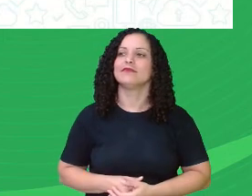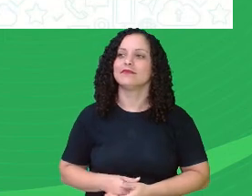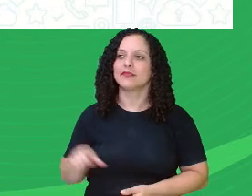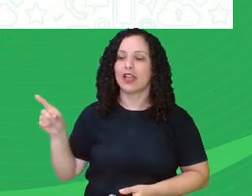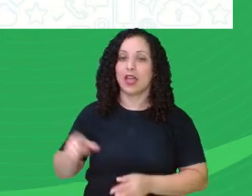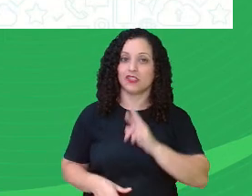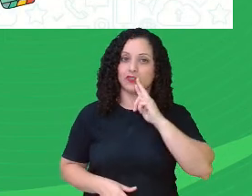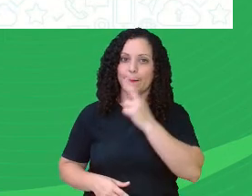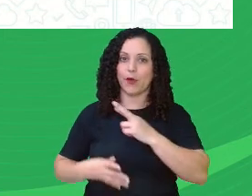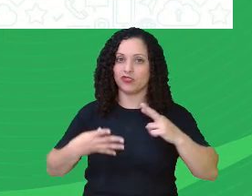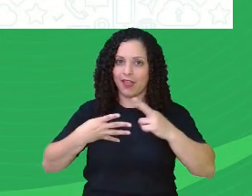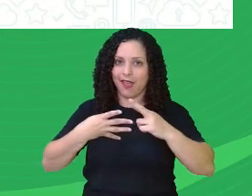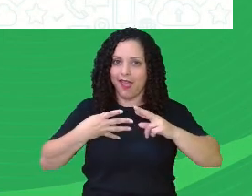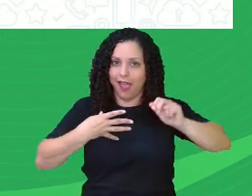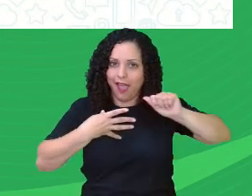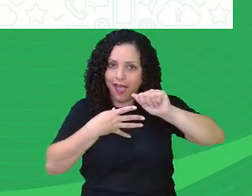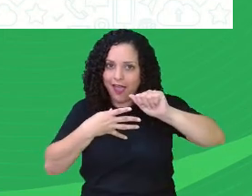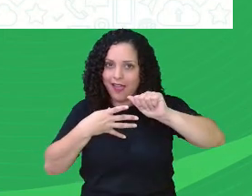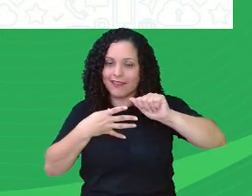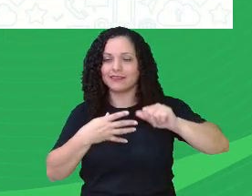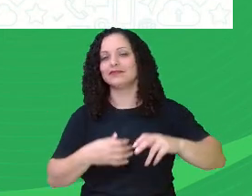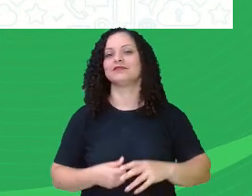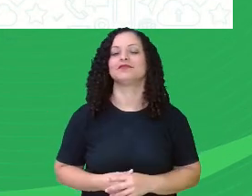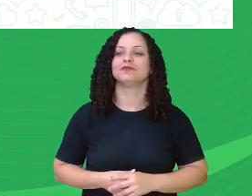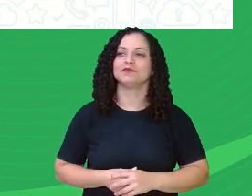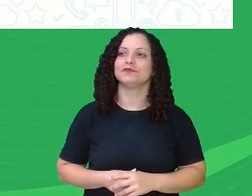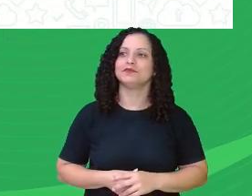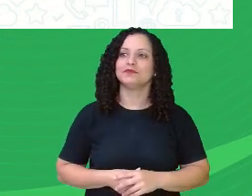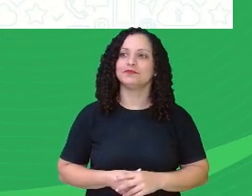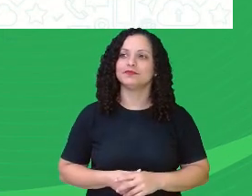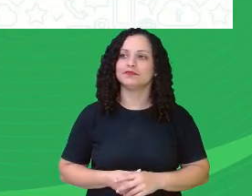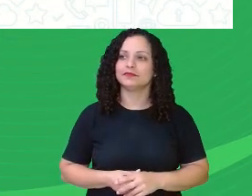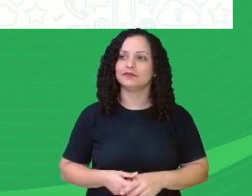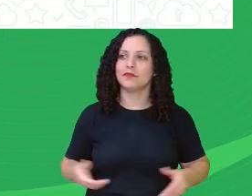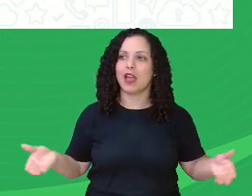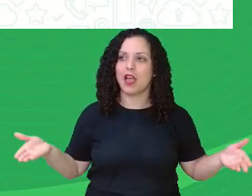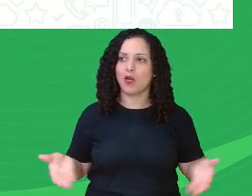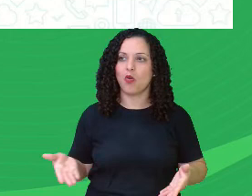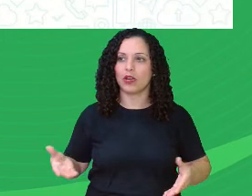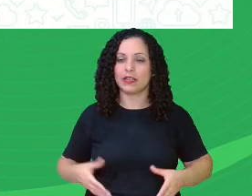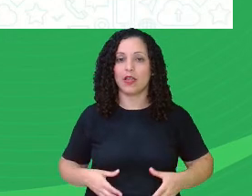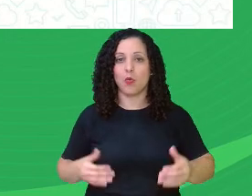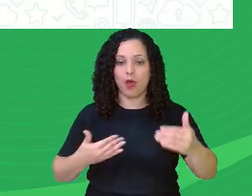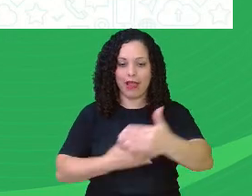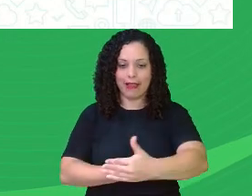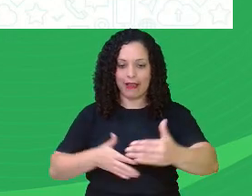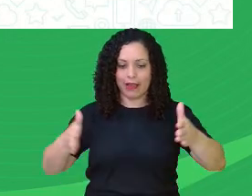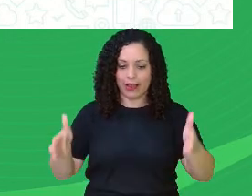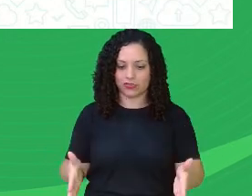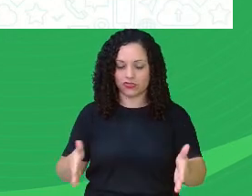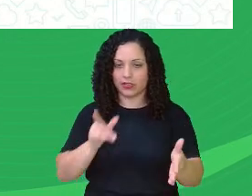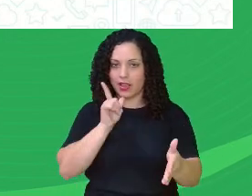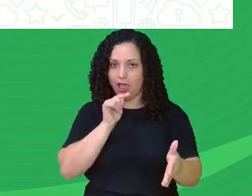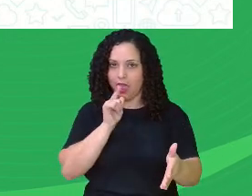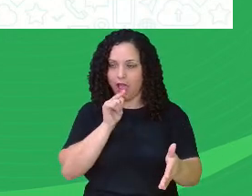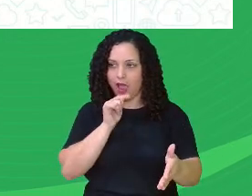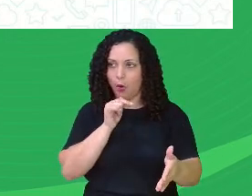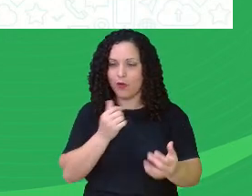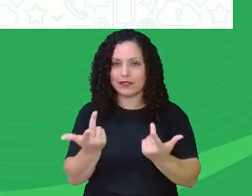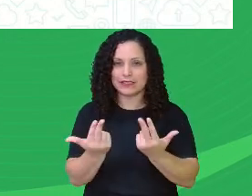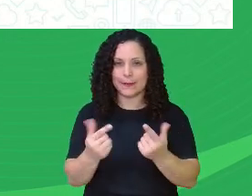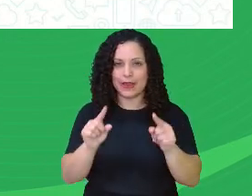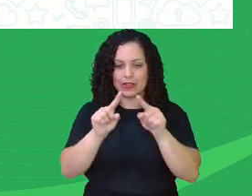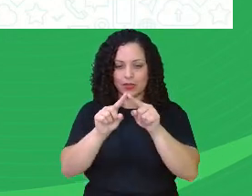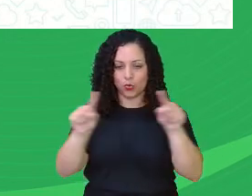A. E a gente vai desenvolver aqui, ó. Eita, vamos ver, perceber essa daí. Uma caixa d'água com a forma de um paralelepípedo